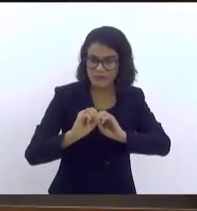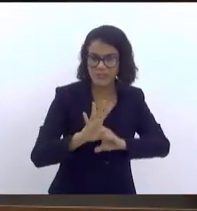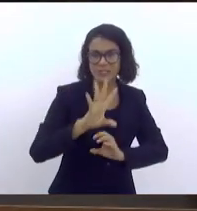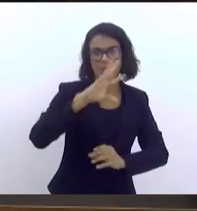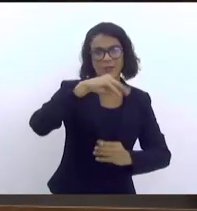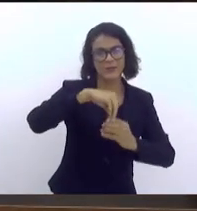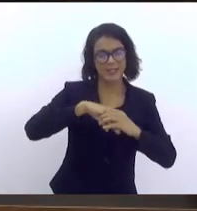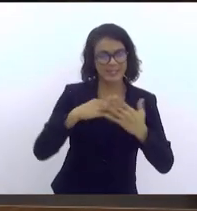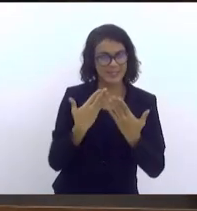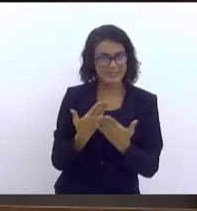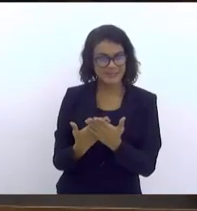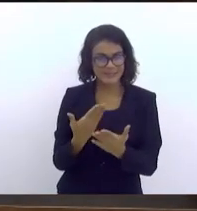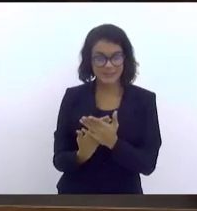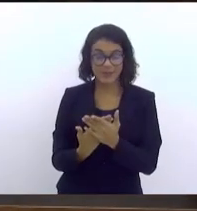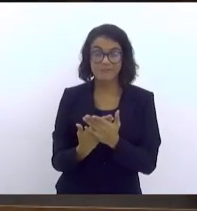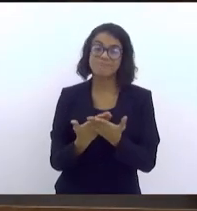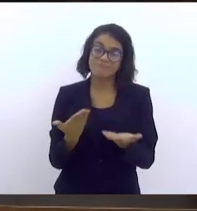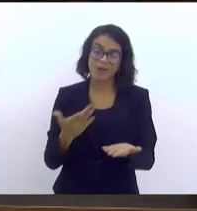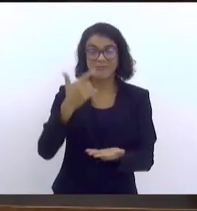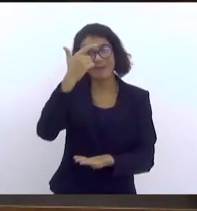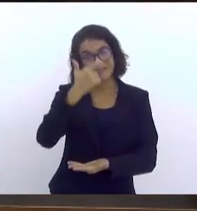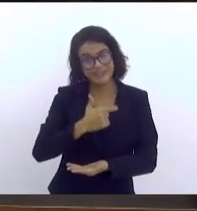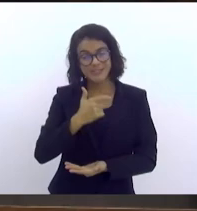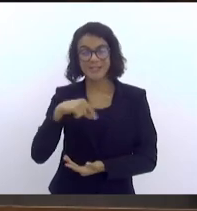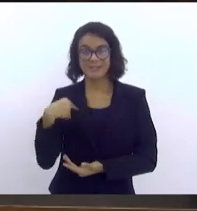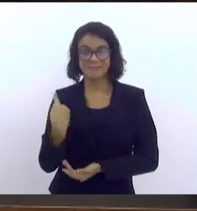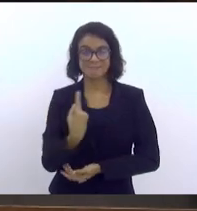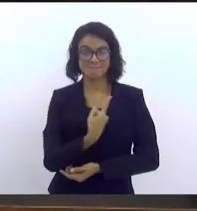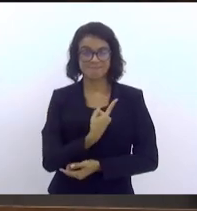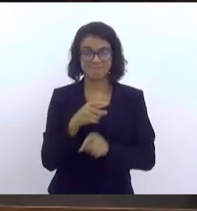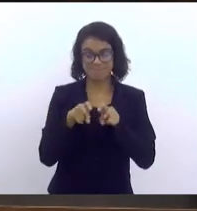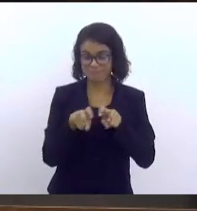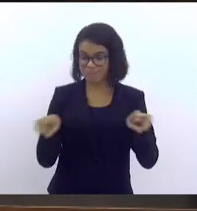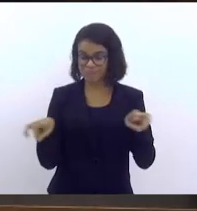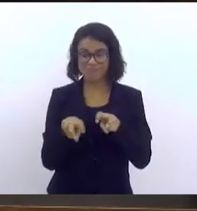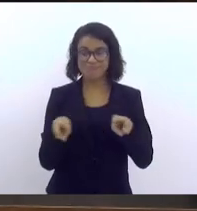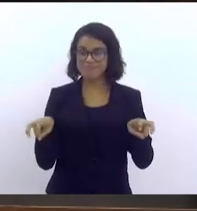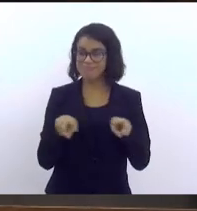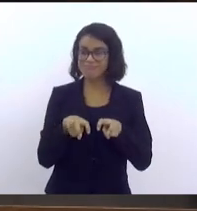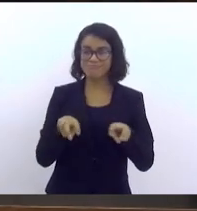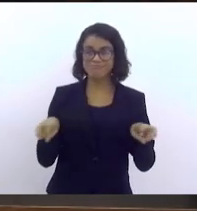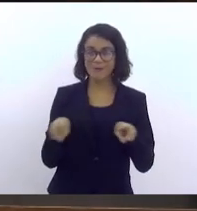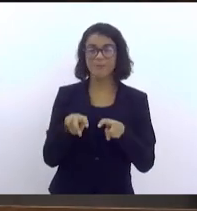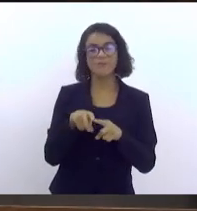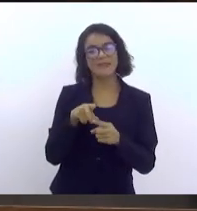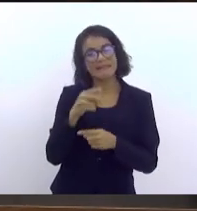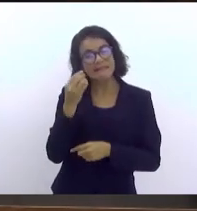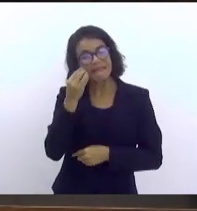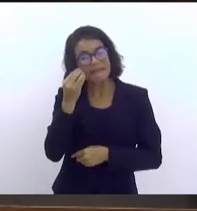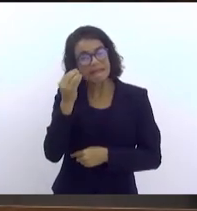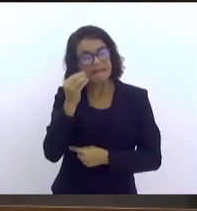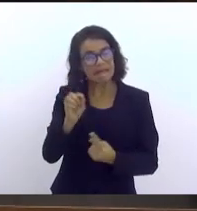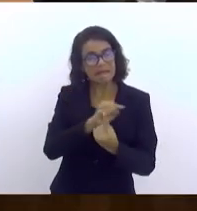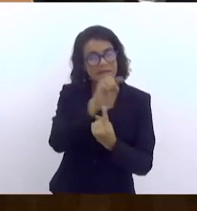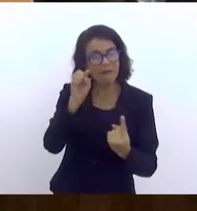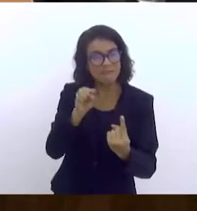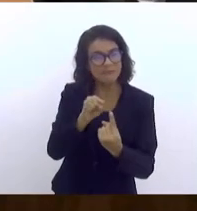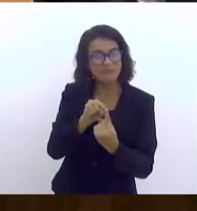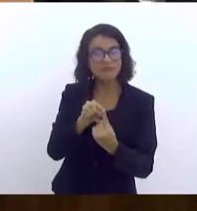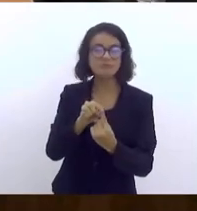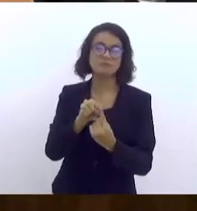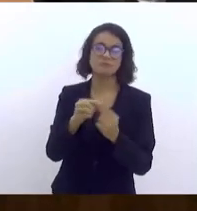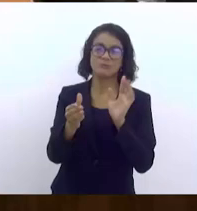do nosso Estado então a gente tá aqui mais uma vez buscando propostas buscando